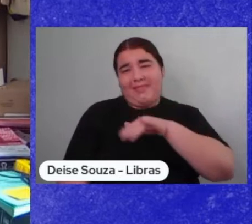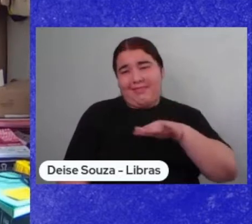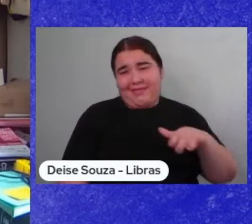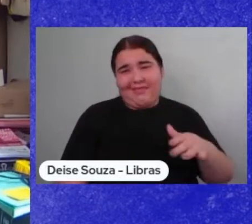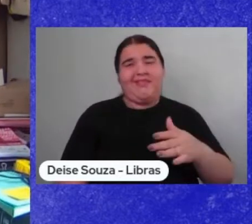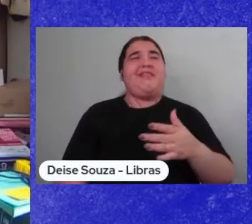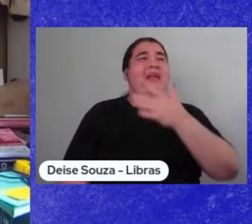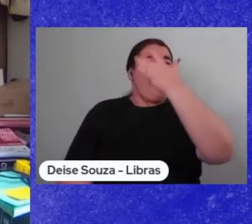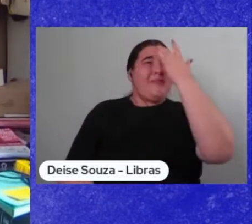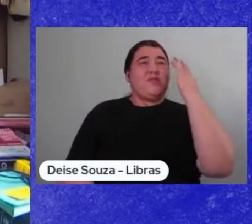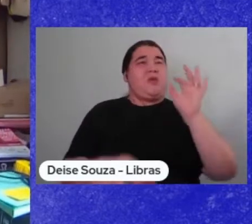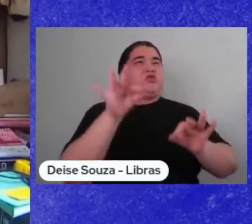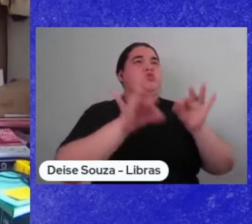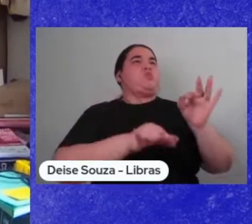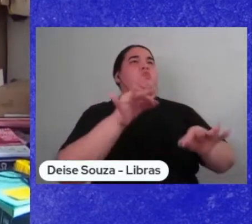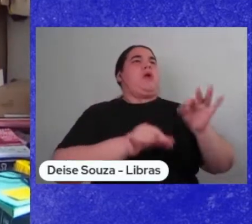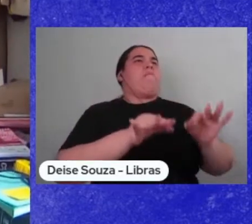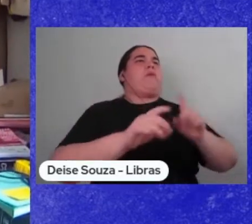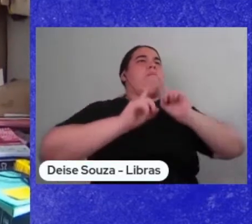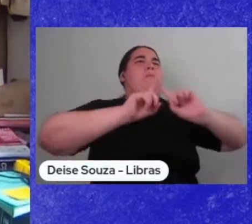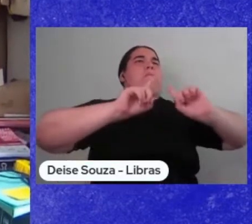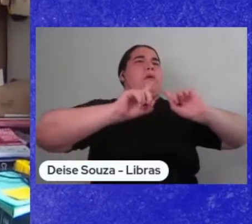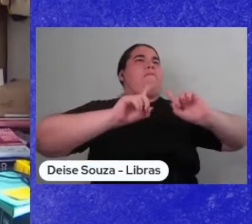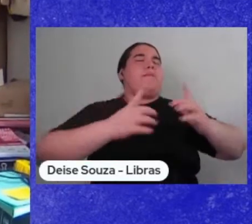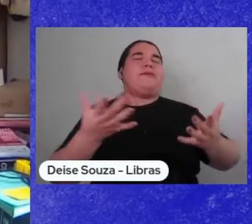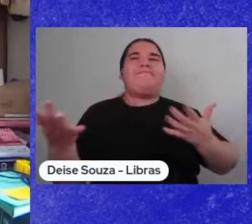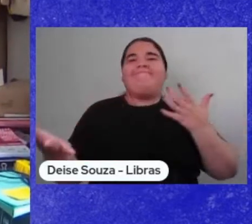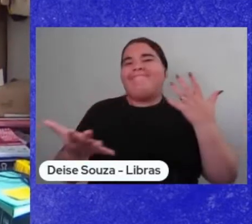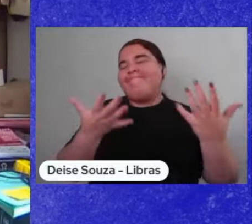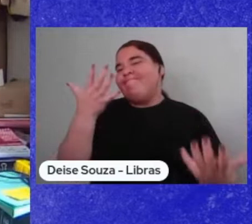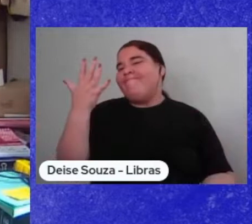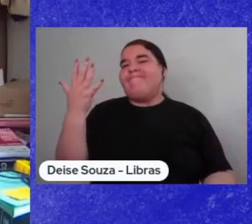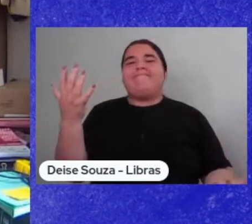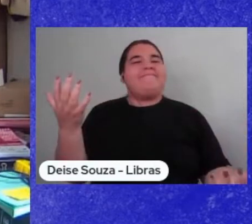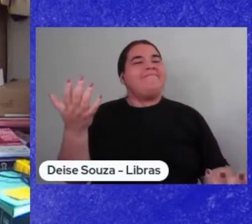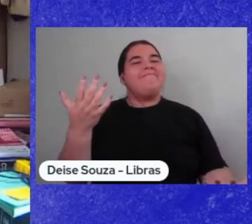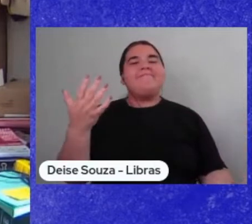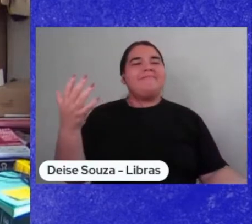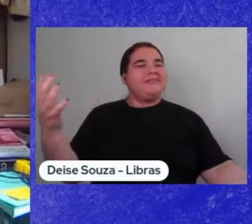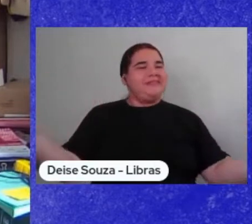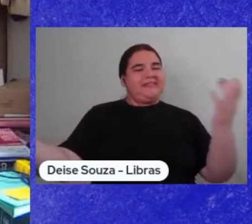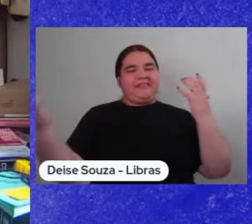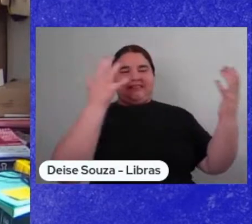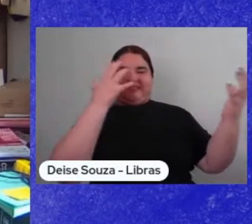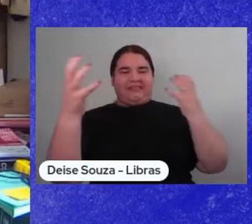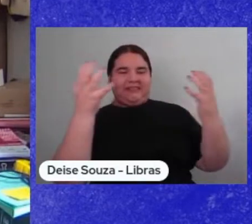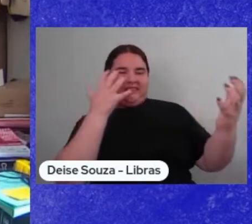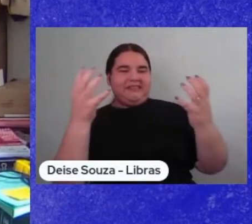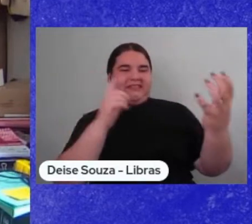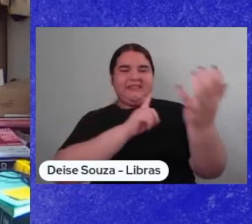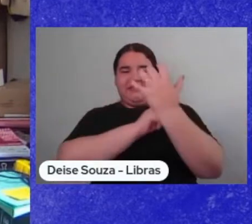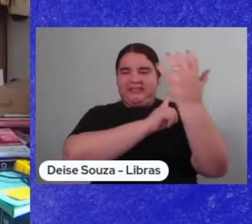muito julgamento das pessoas. E acho que foi um mix ao longo do tempo que foi culminando nessa nuvem sci-fi, nessa nuvem